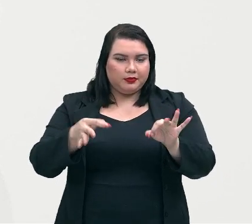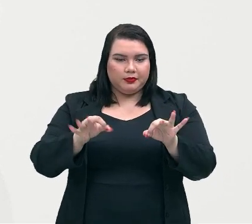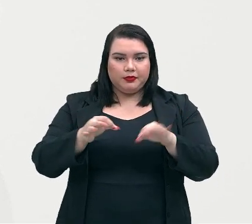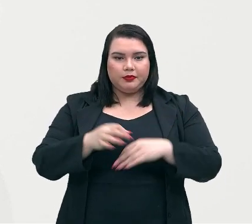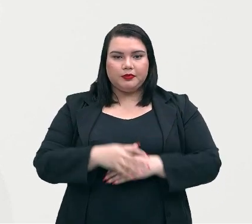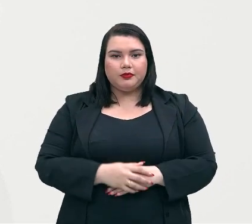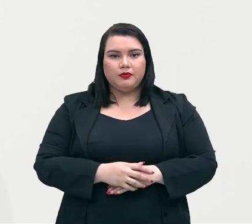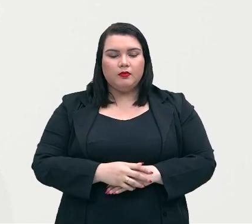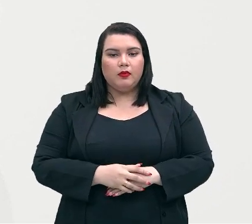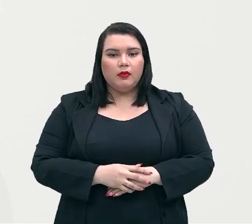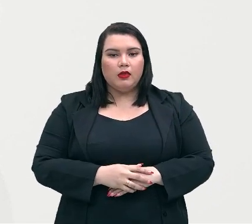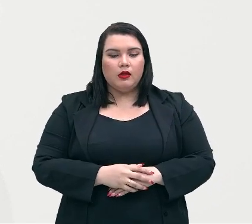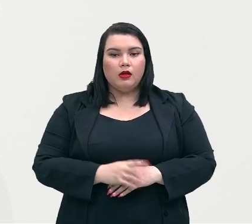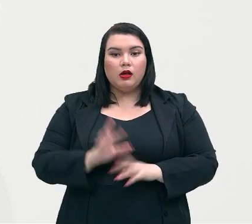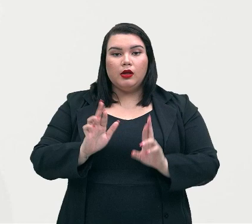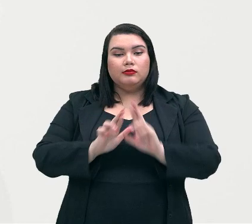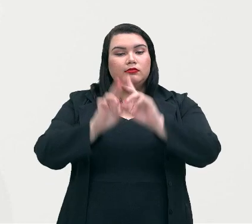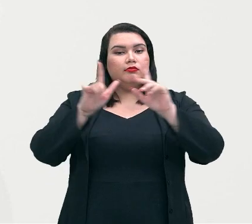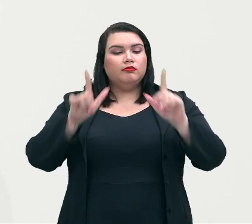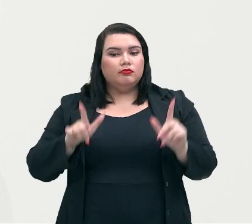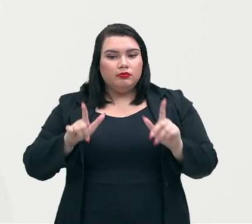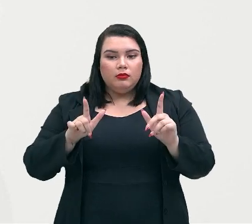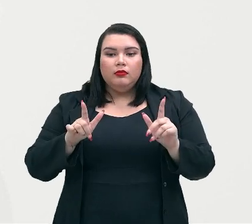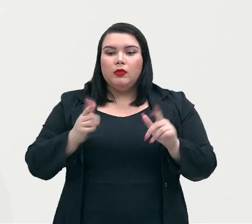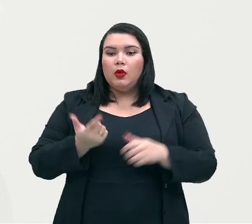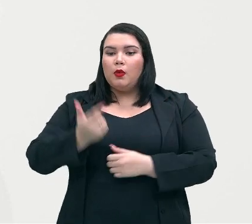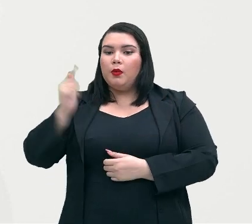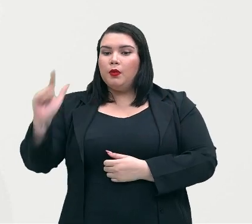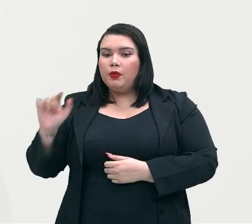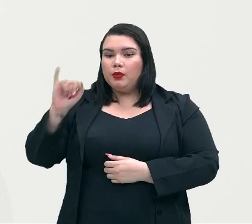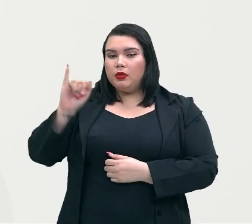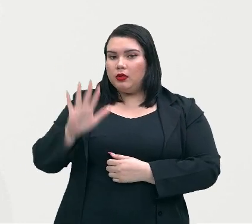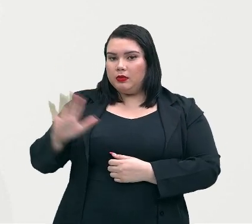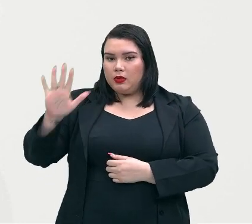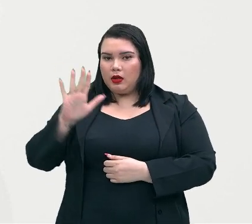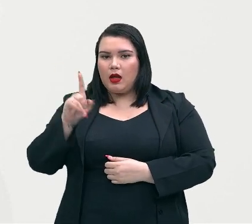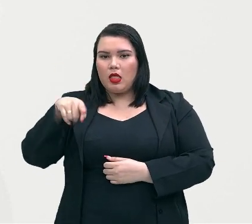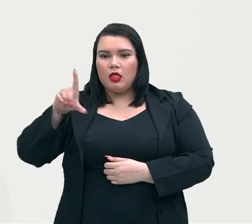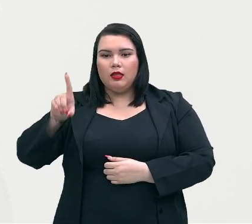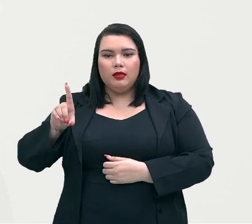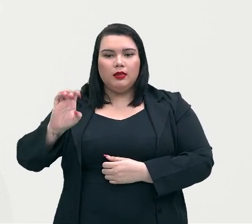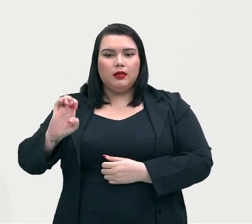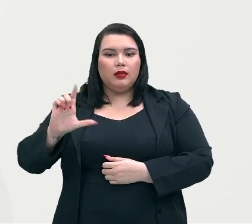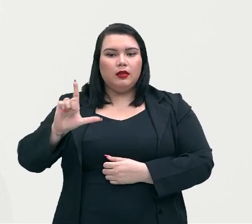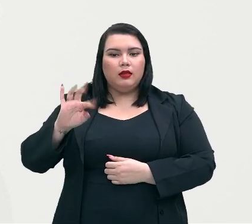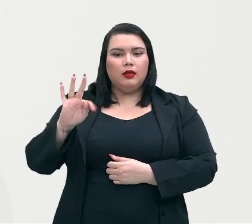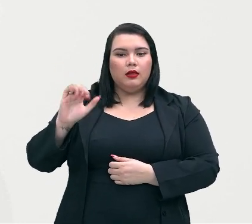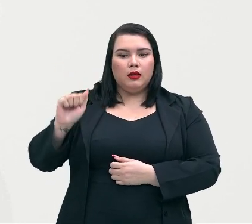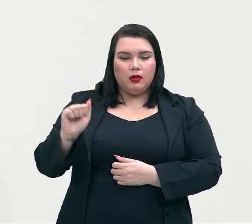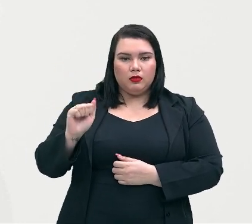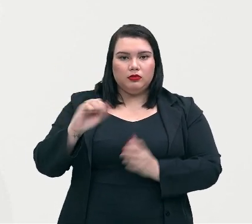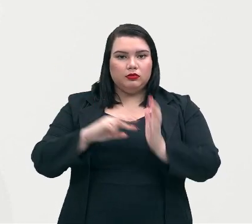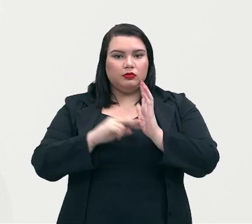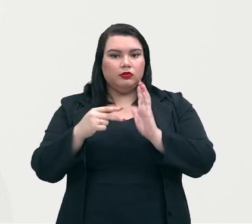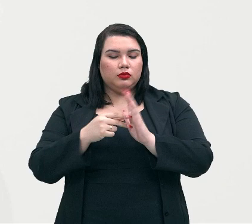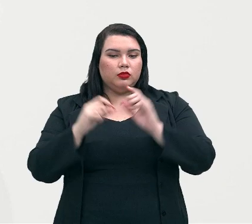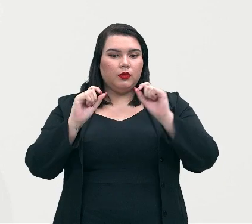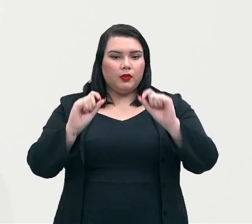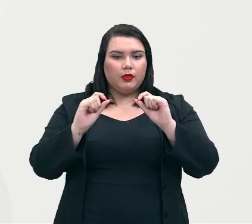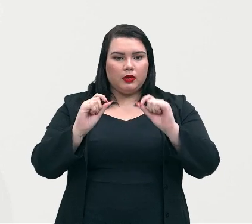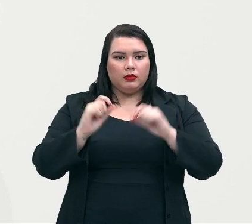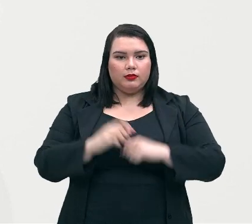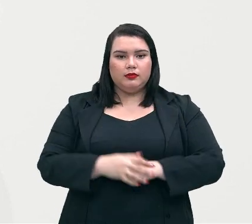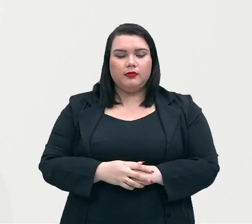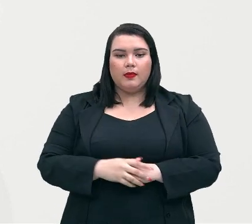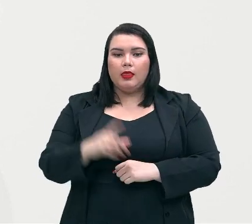oceano, ok? Diferente aí da foz de um delta, tá? Então, a foz de um delta é quando